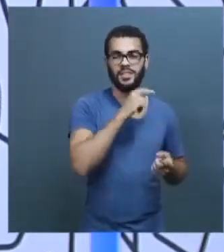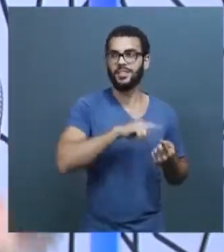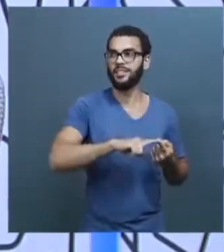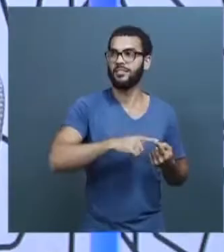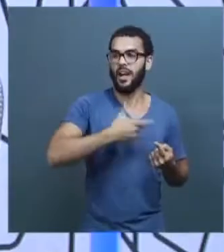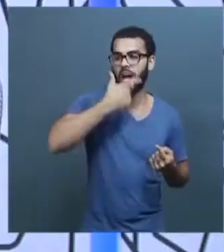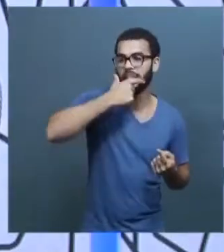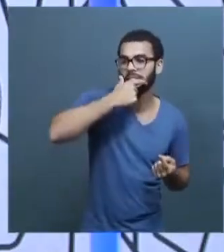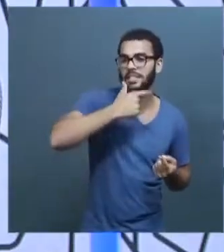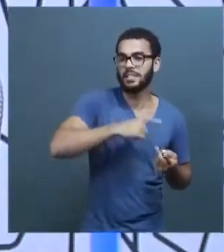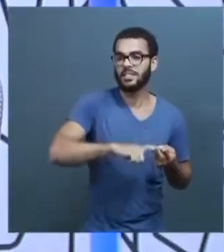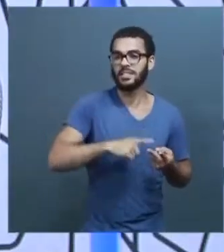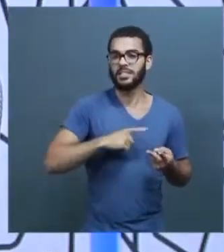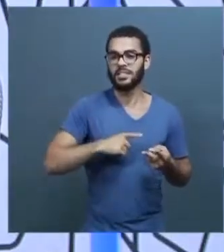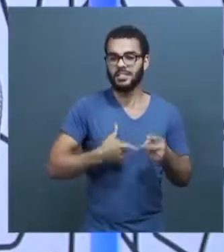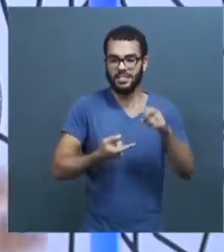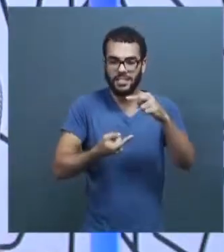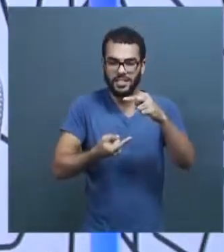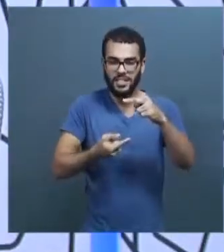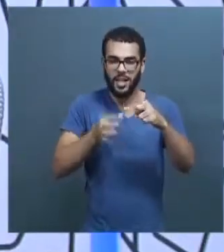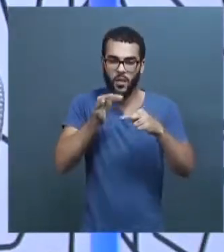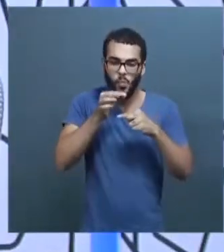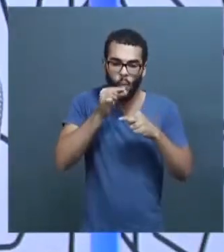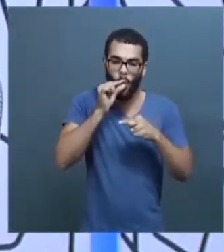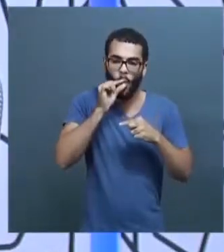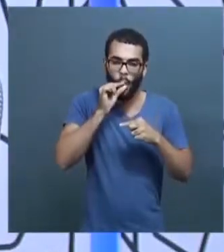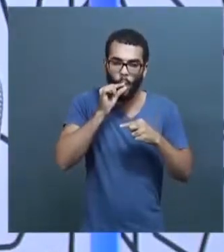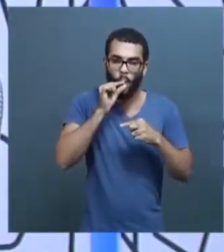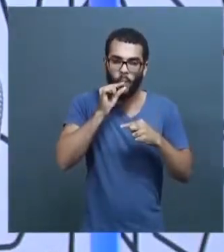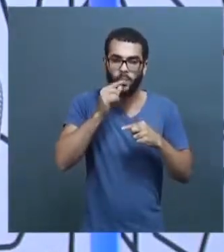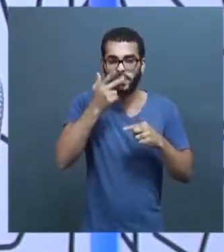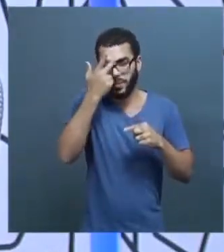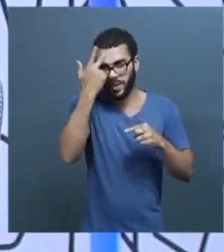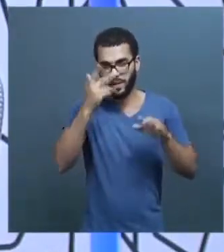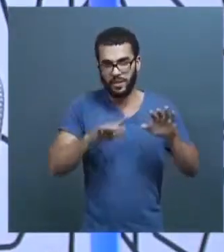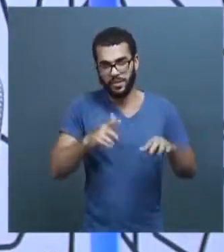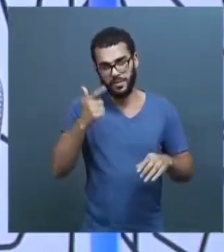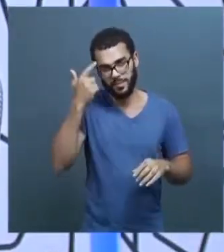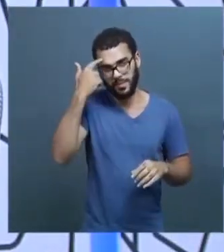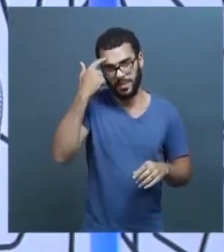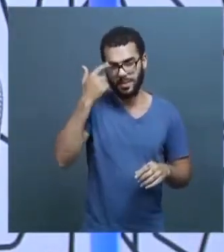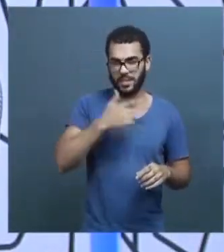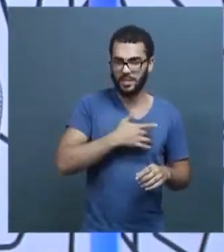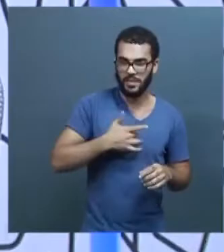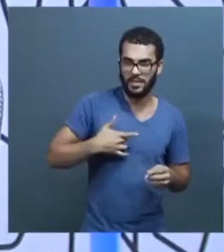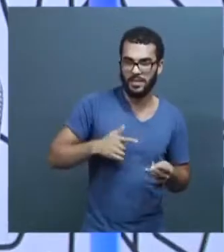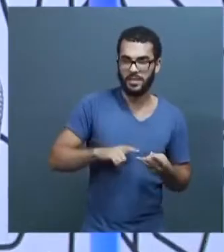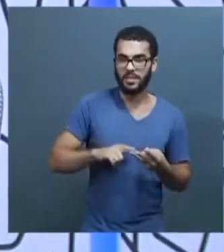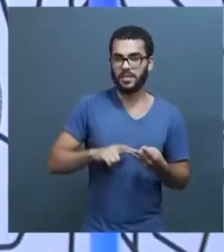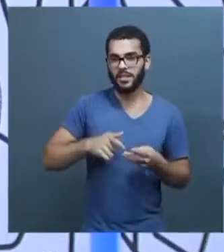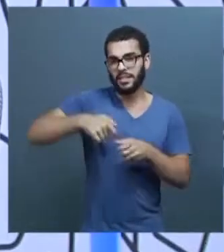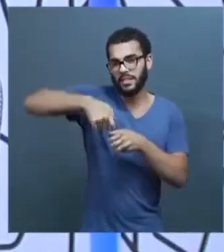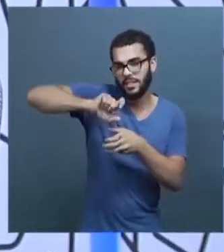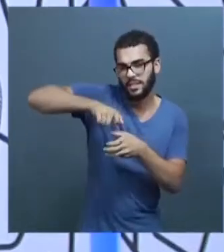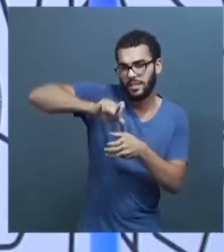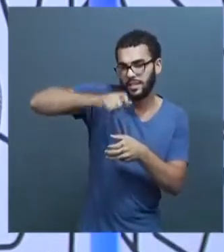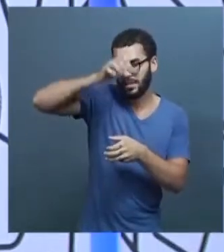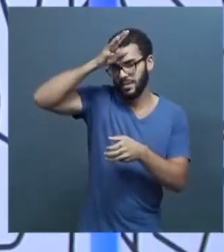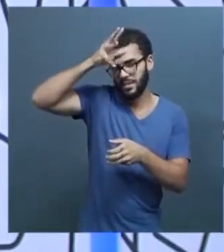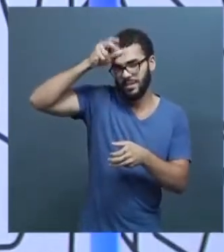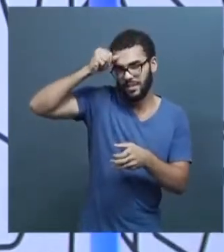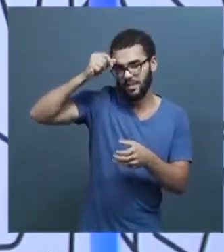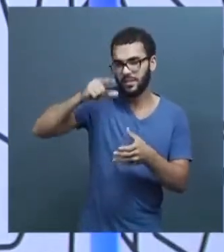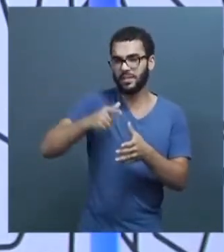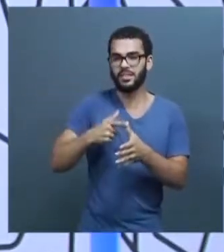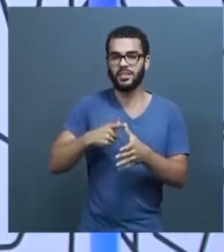recheada, vai o suquinho capo que todo mundo pensa que é saudável, vai o refrigerante, vai o salgadinho